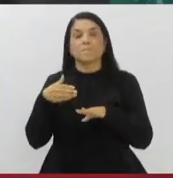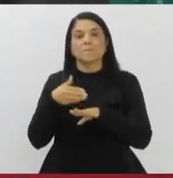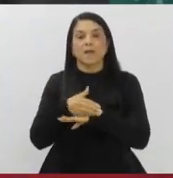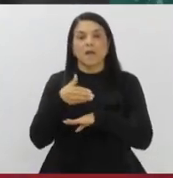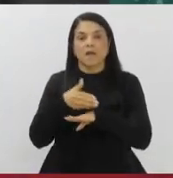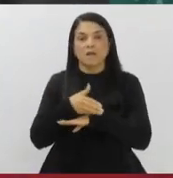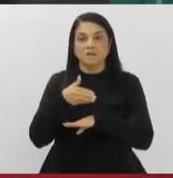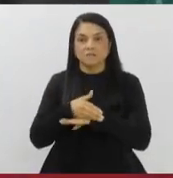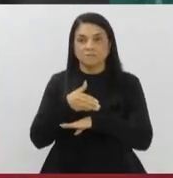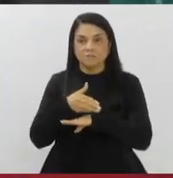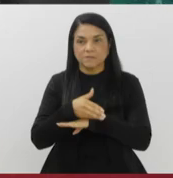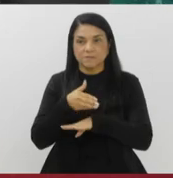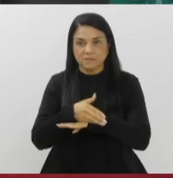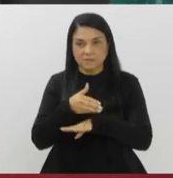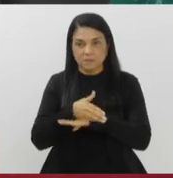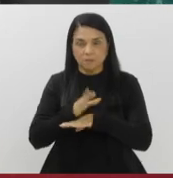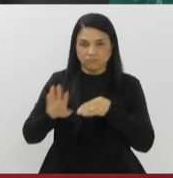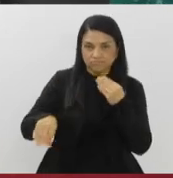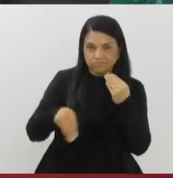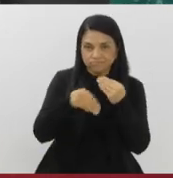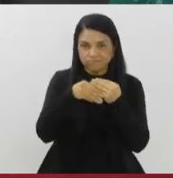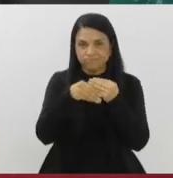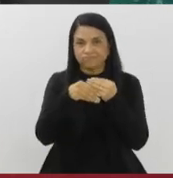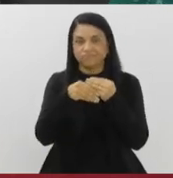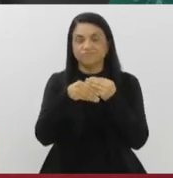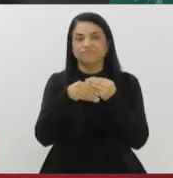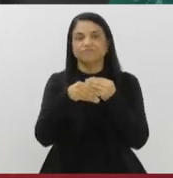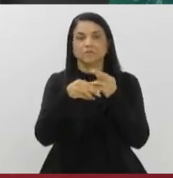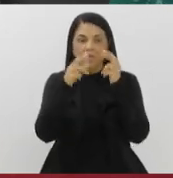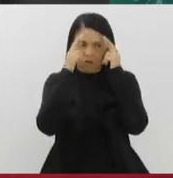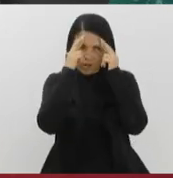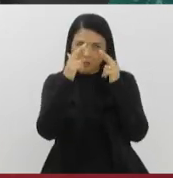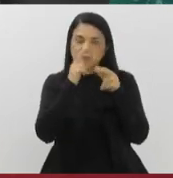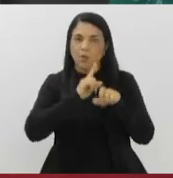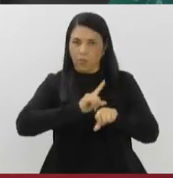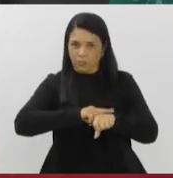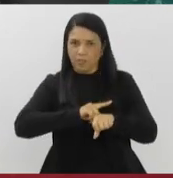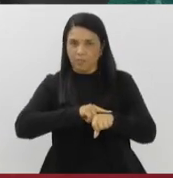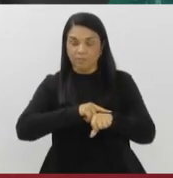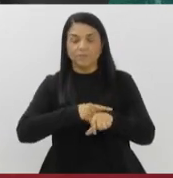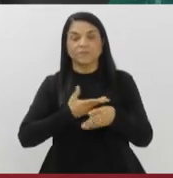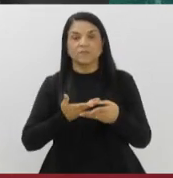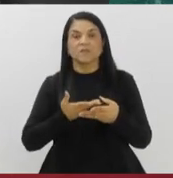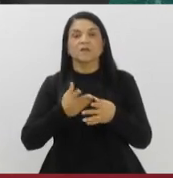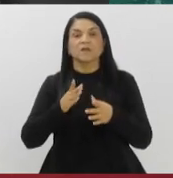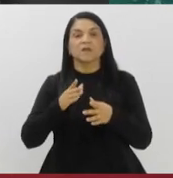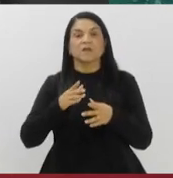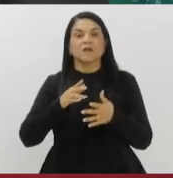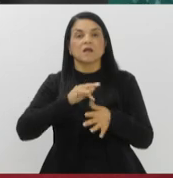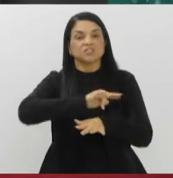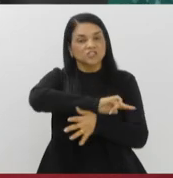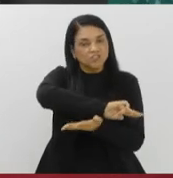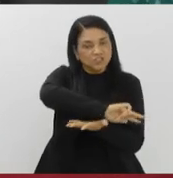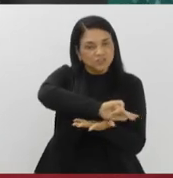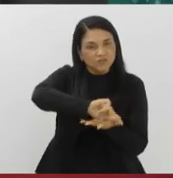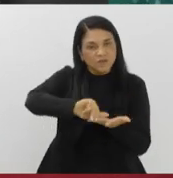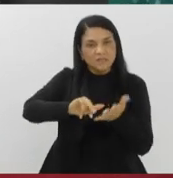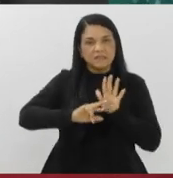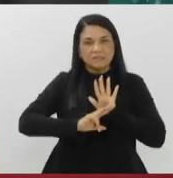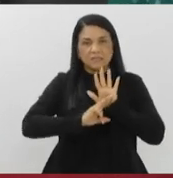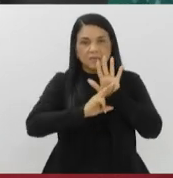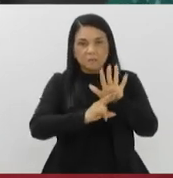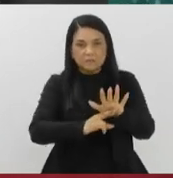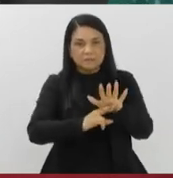colocar mais um pouquinho, respeitando o tempo, mas que... essa diversidade de representação que as